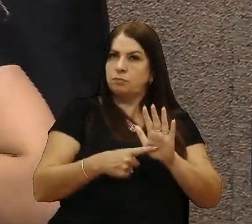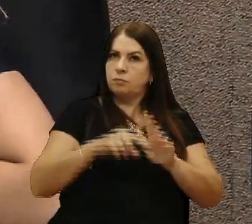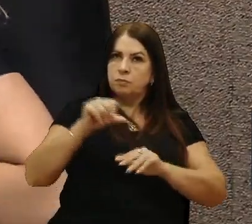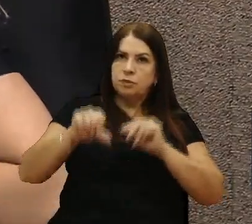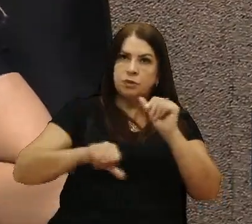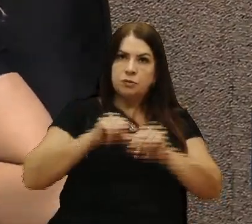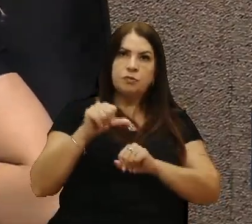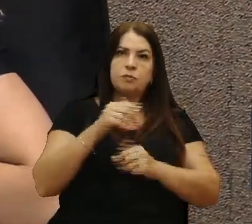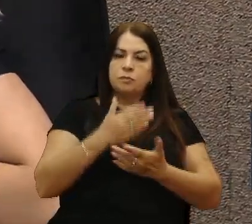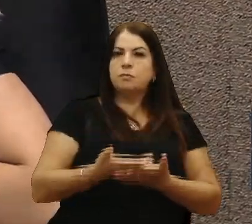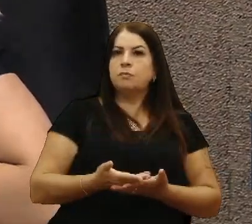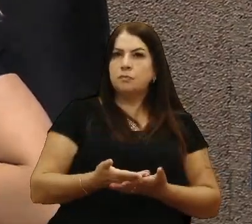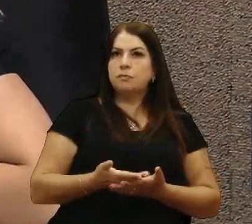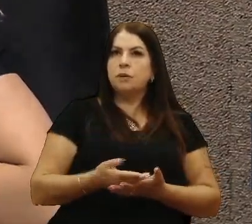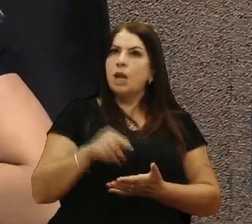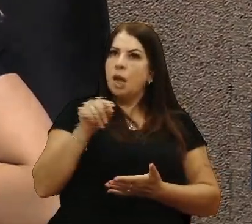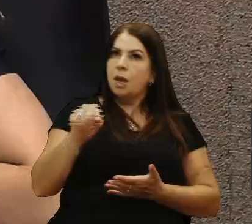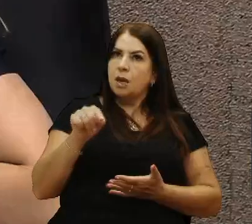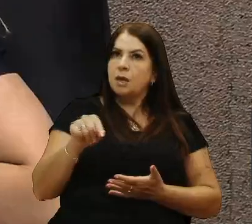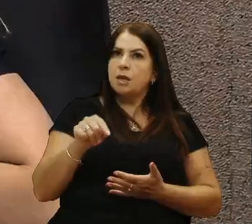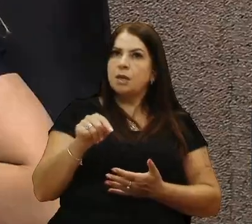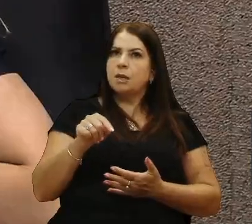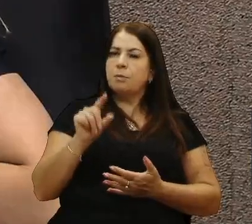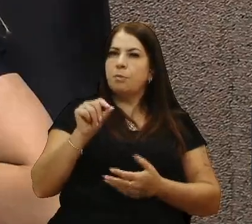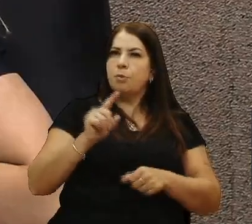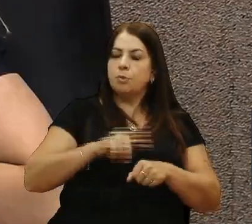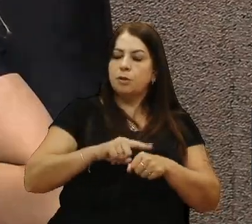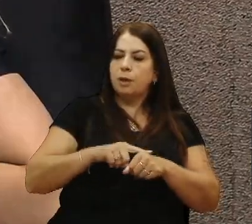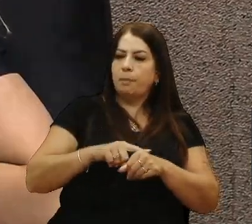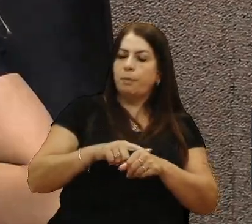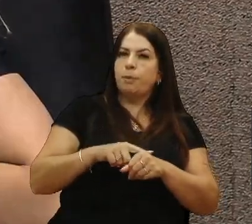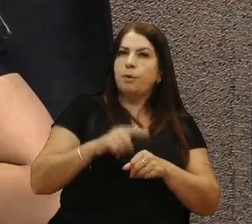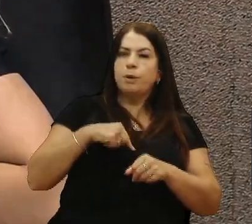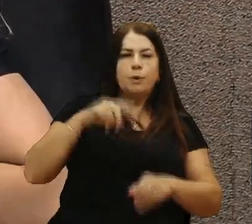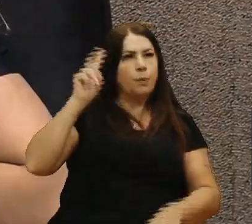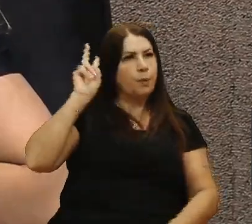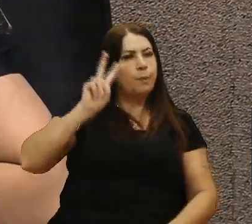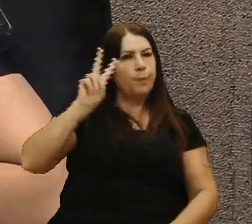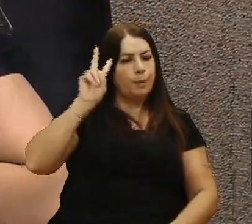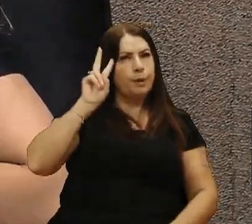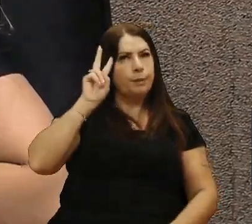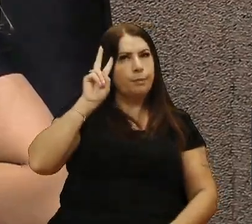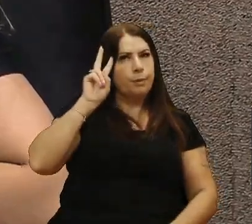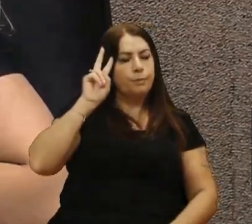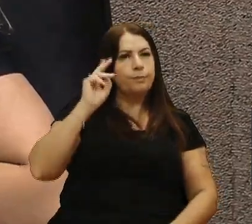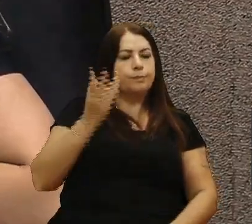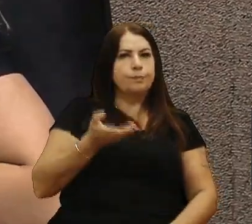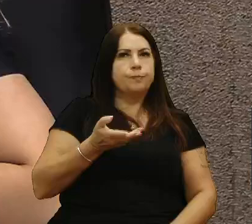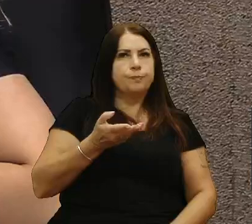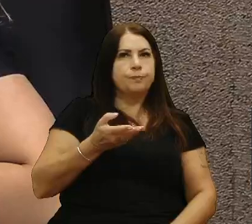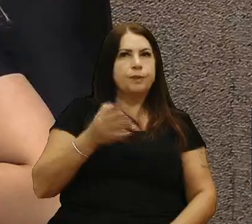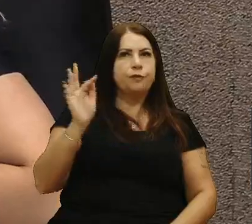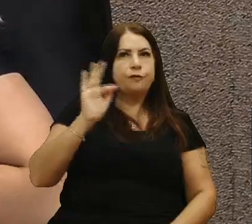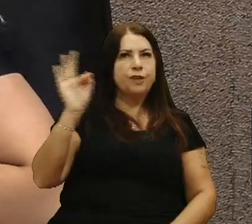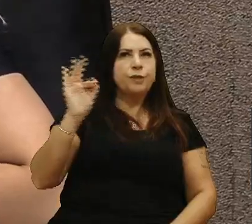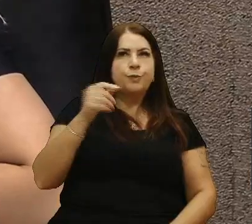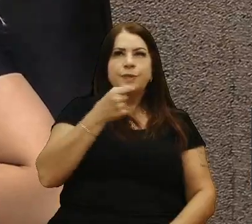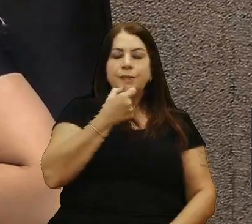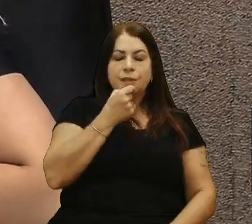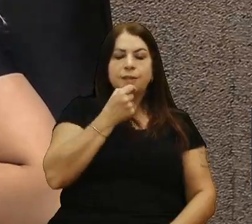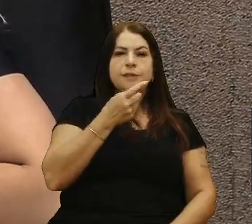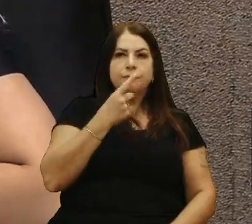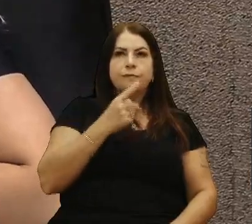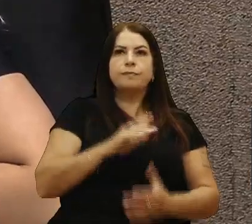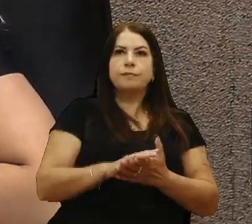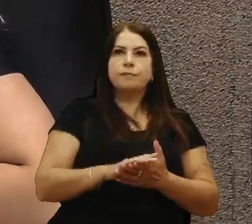mudança, né? E aqui, no tempo pouco que me sobra, eu lembro do físico inglês que disse o